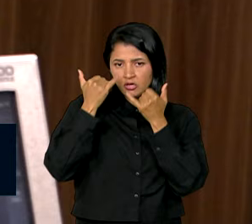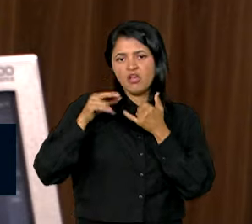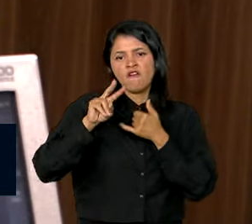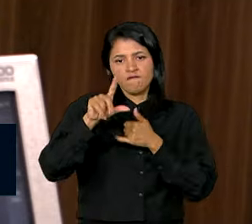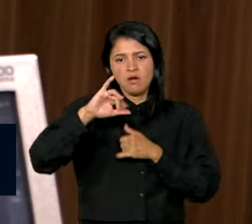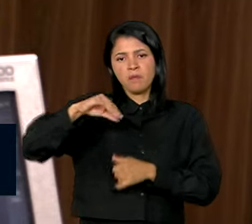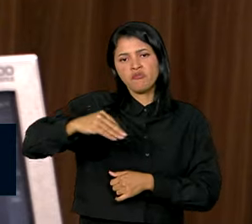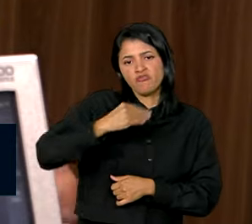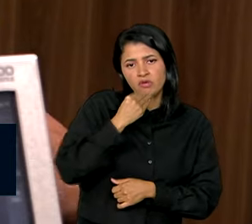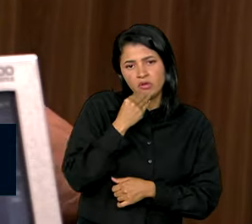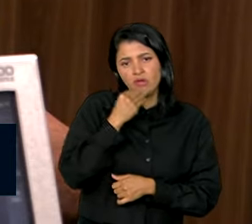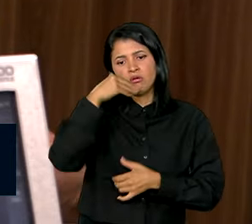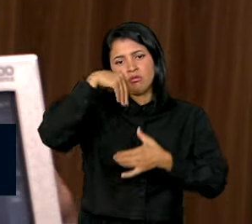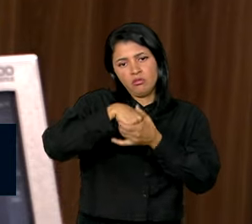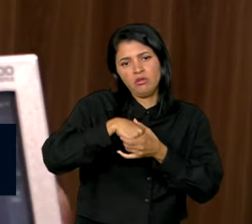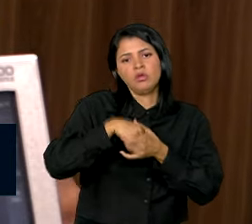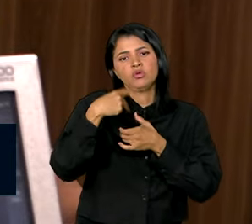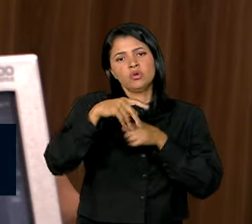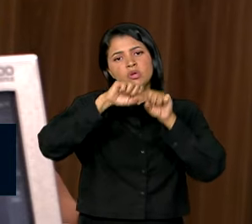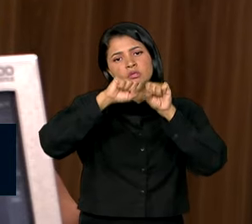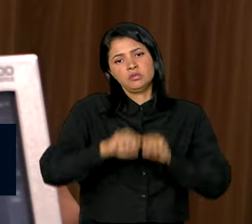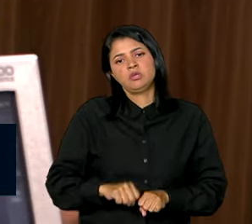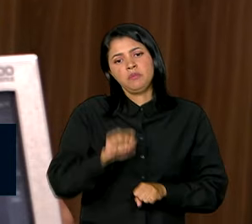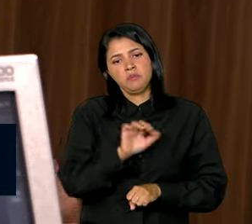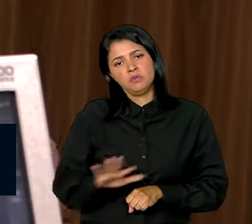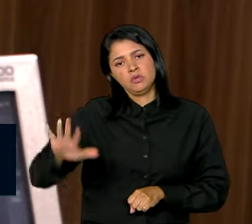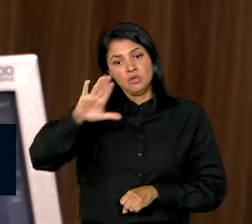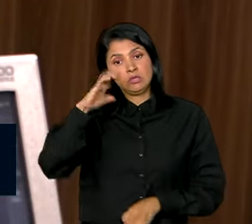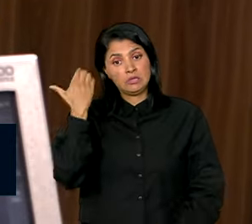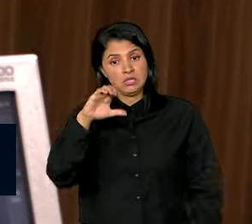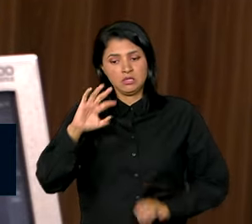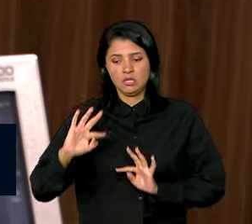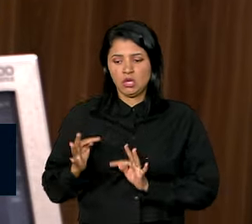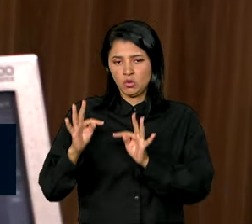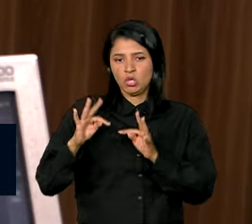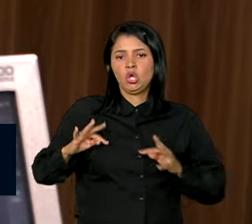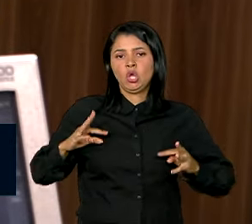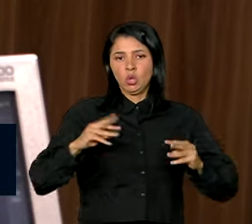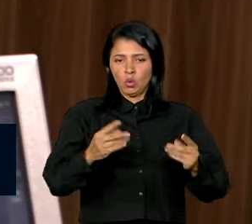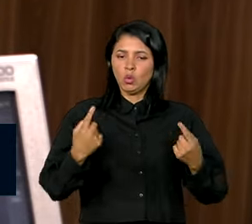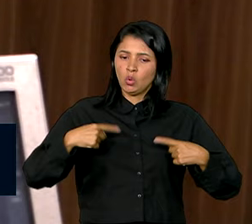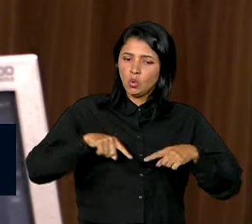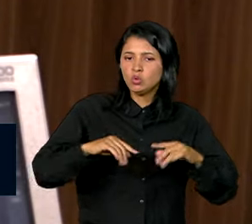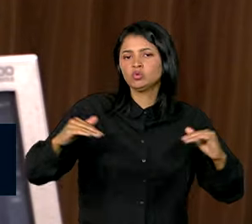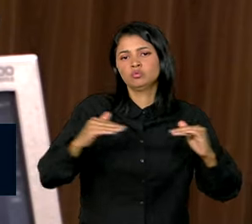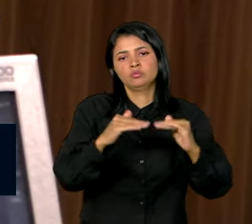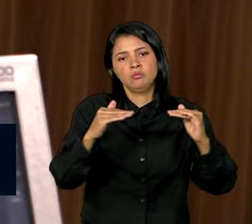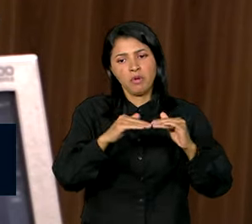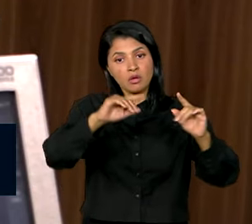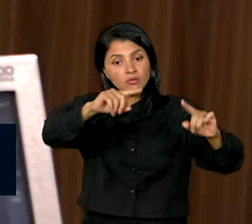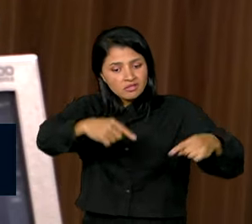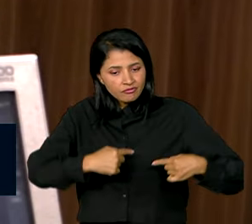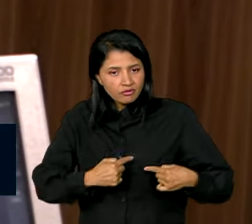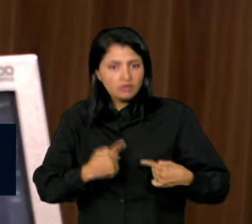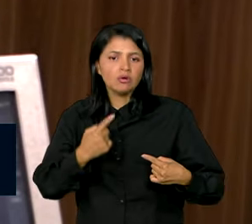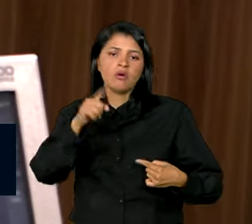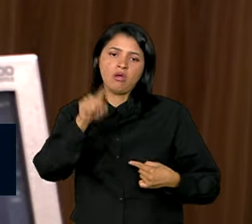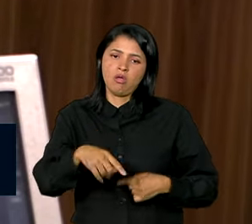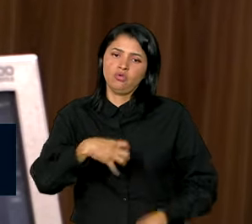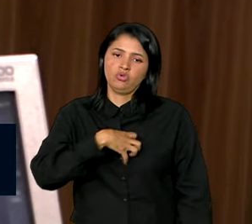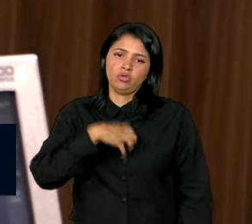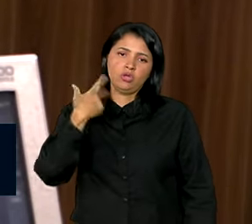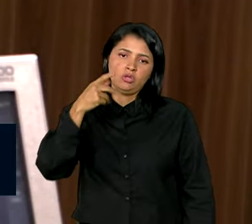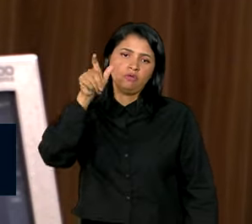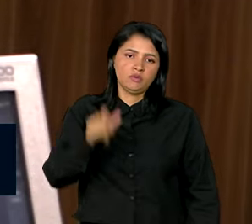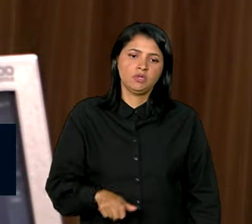ser aproveitado dentro do Sistema Nacional de Ciência e Tecnologia, todo mundo convergindo para um determinado desafio, que é uma maneira de